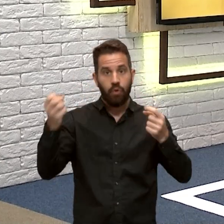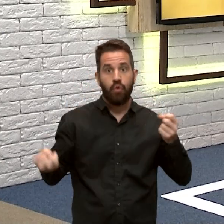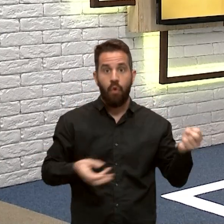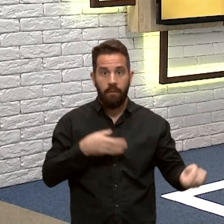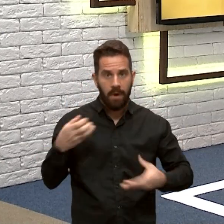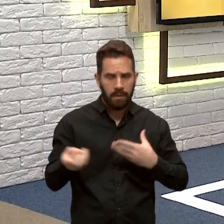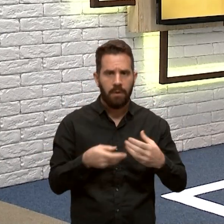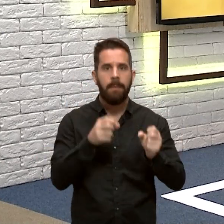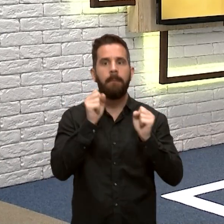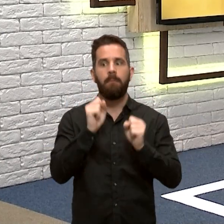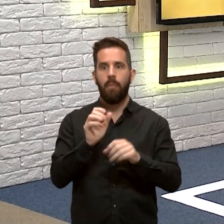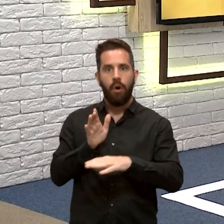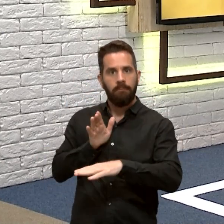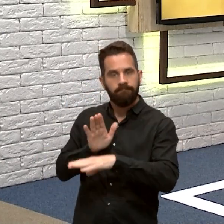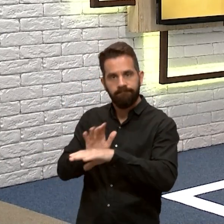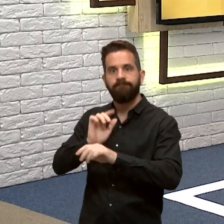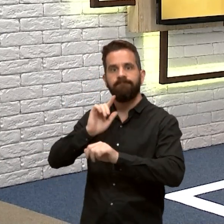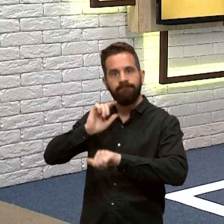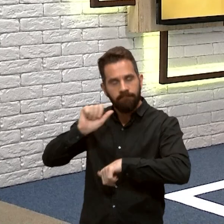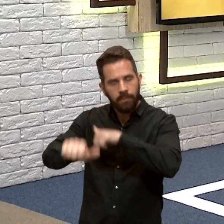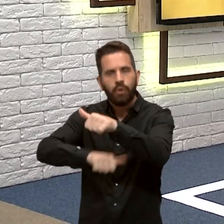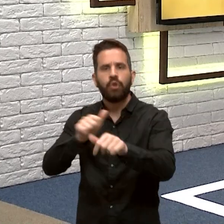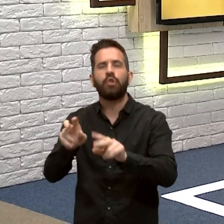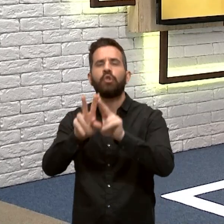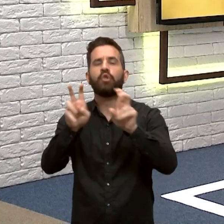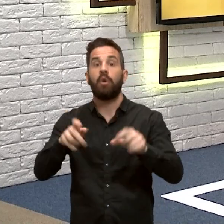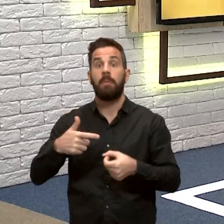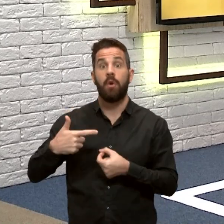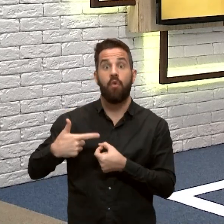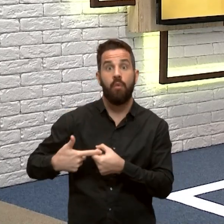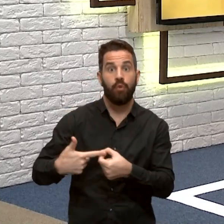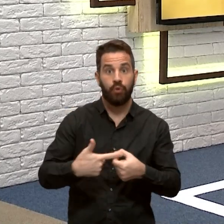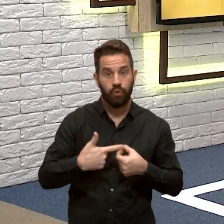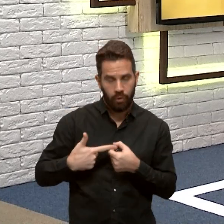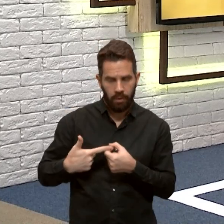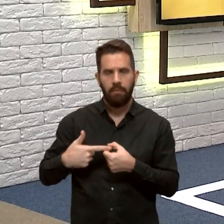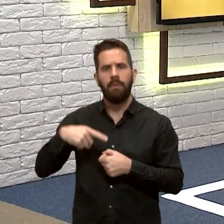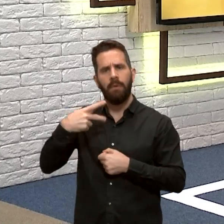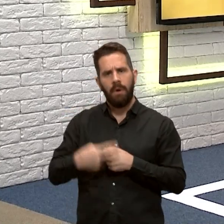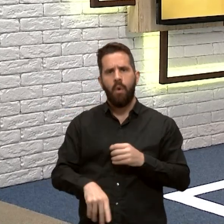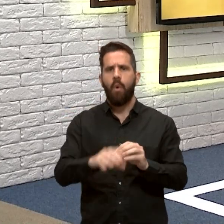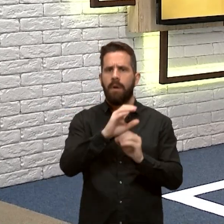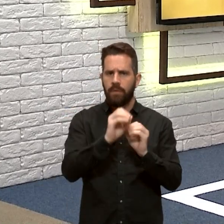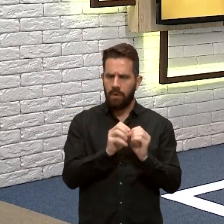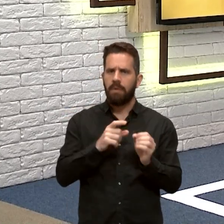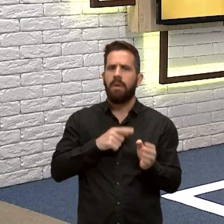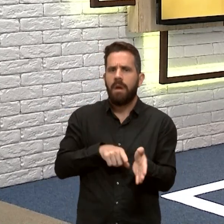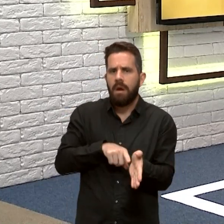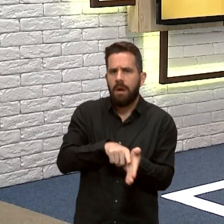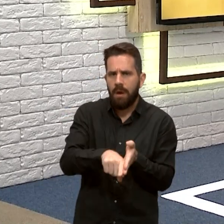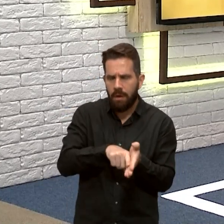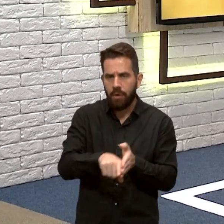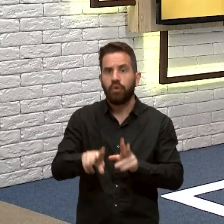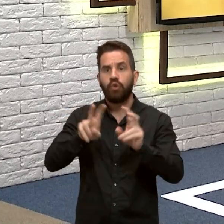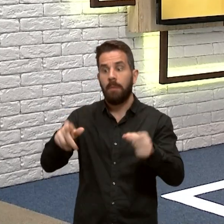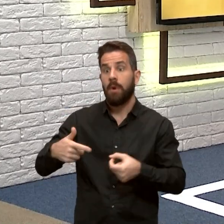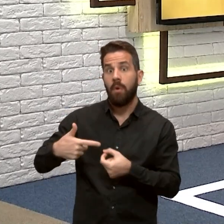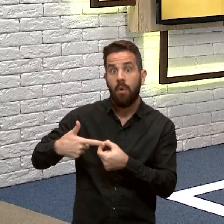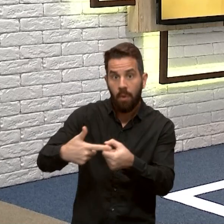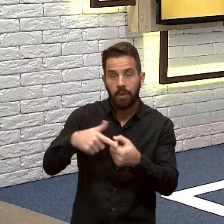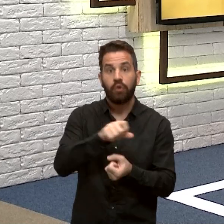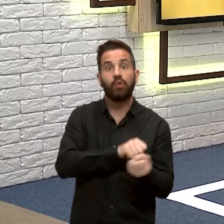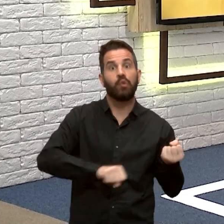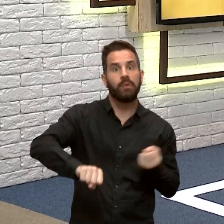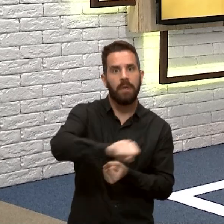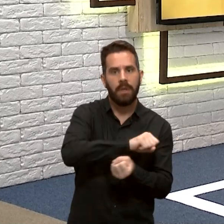transformar a realidade dos combustíveis. E a UFG desenvolve uma pesquisa sobre combustível sustentável e, nesse